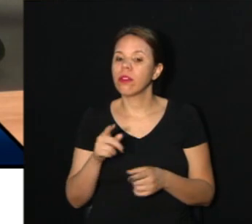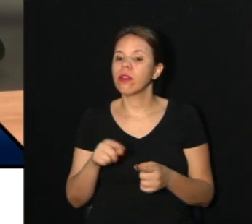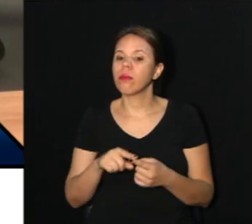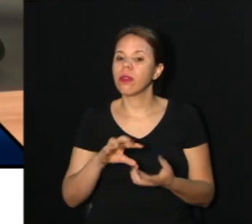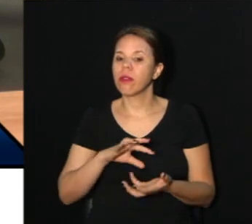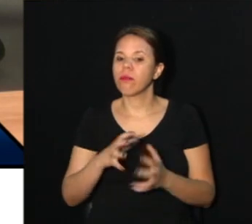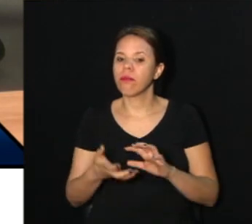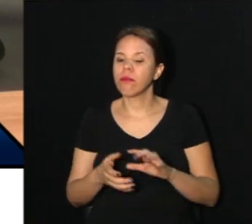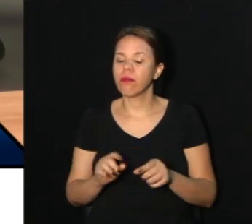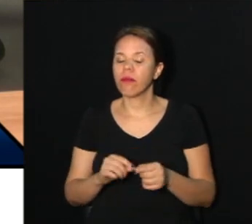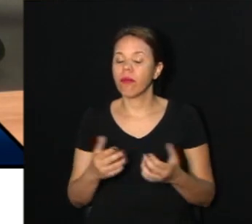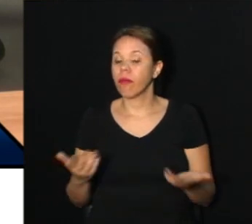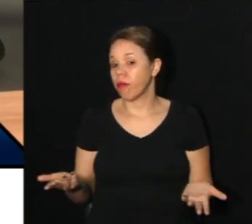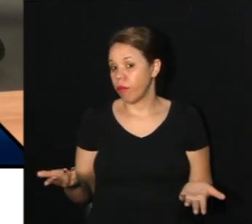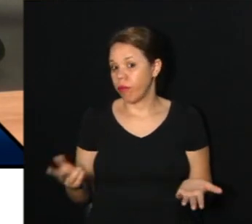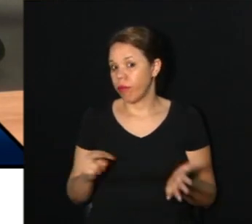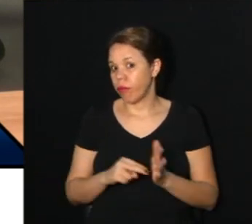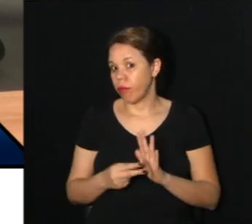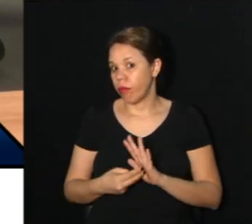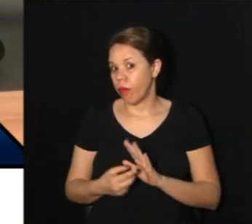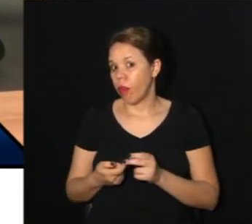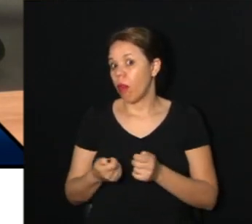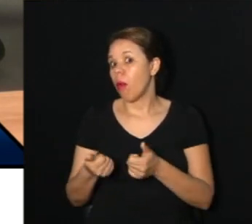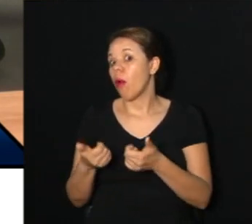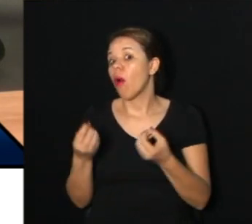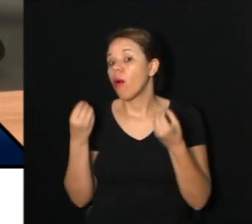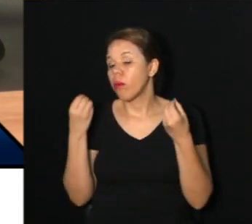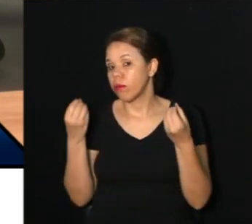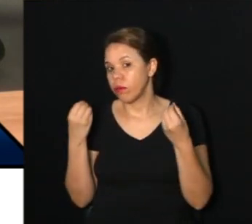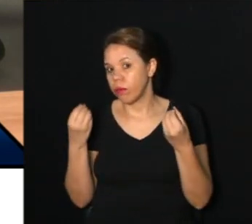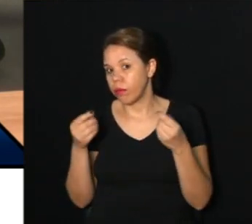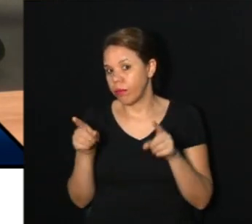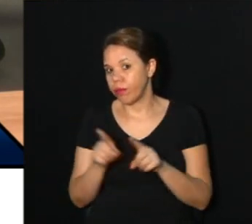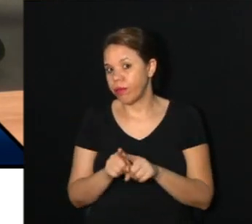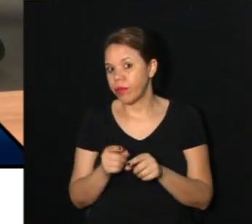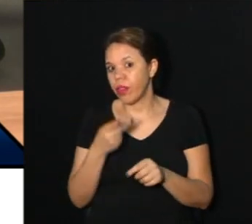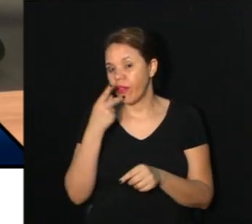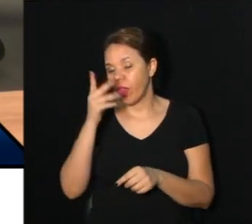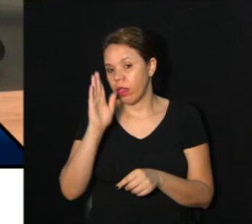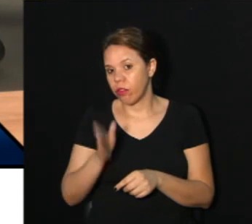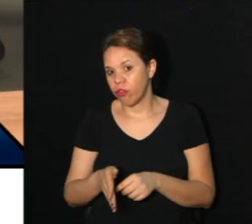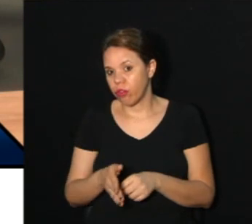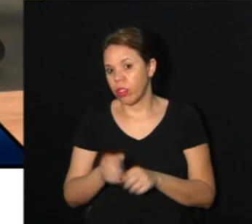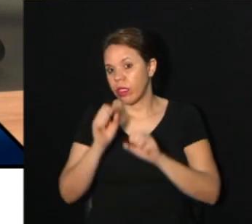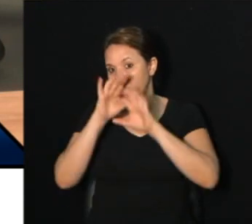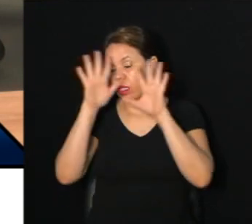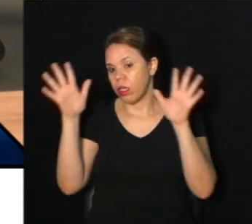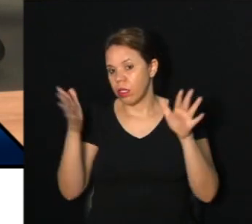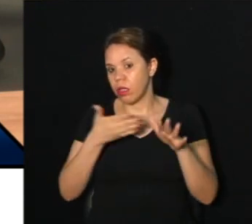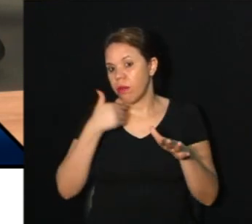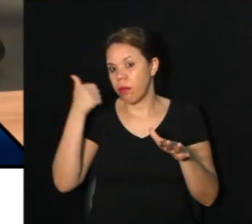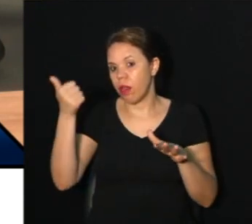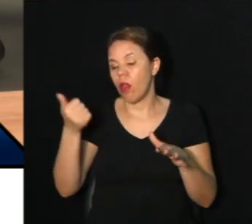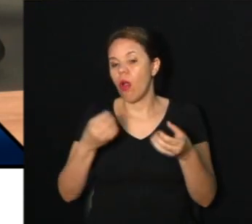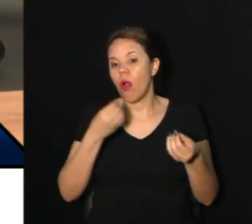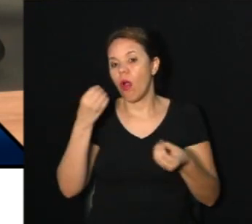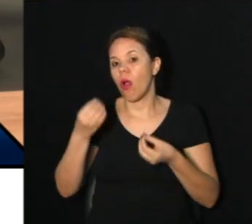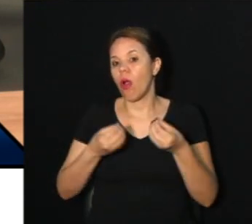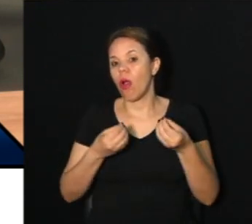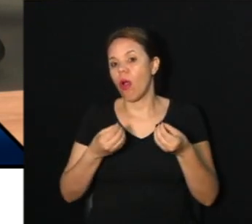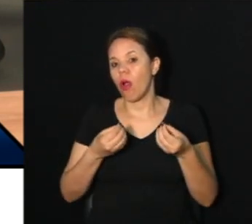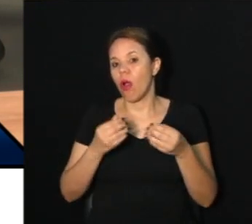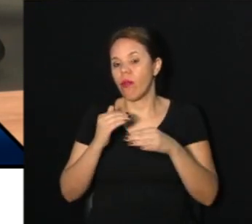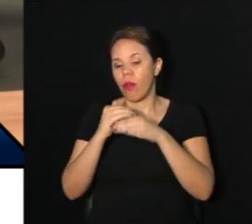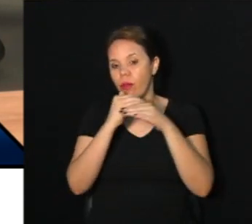significa, como é que está sendo contemplado. Apesar de ter sido falado, esclarecer melhor como é que vai ficar a questão da